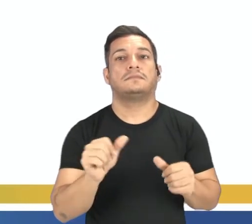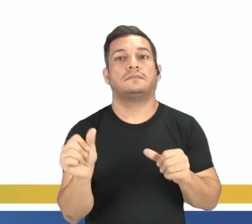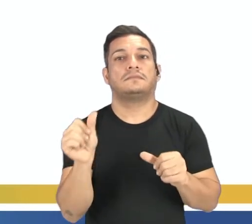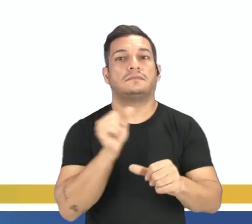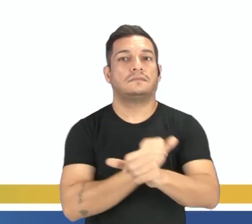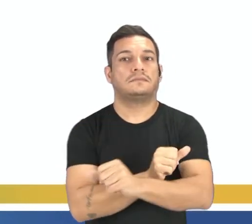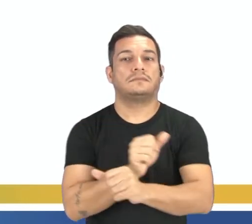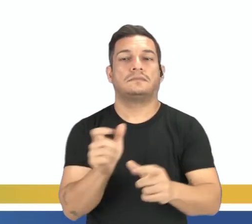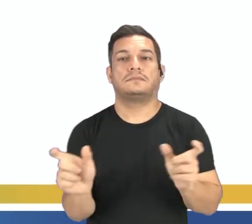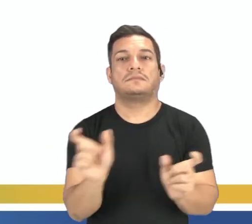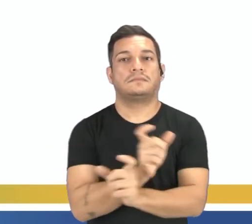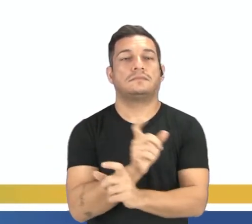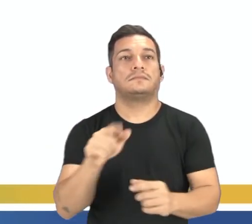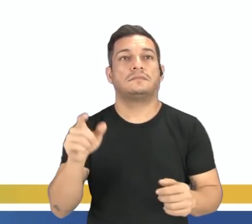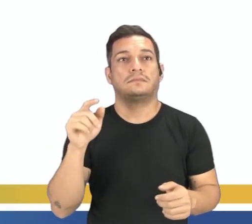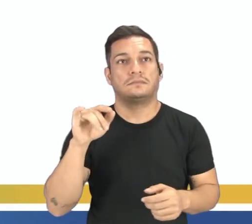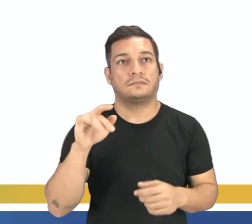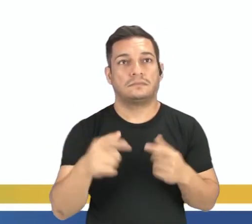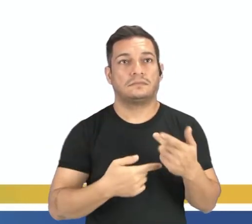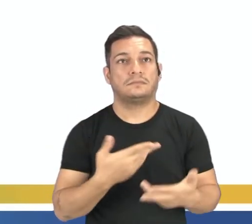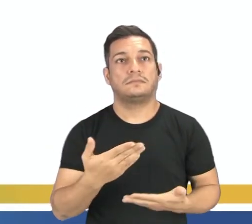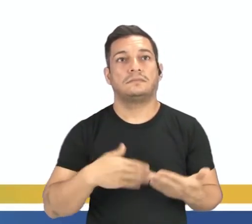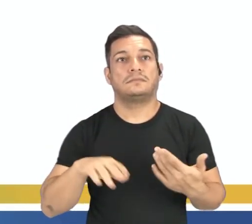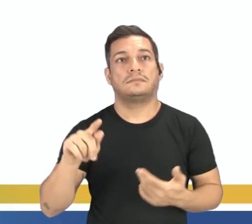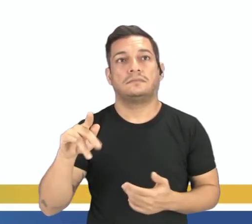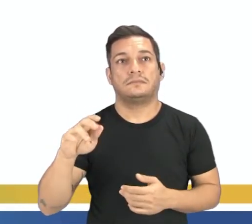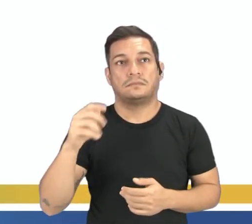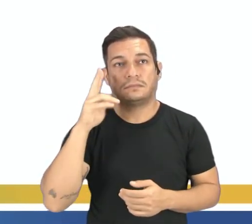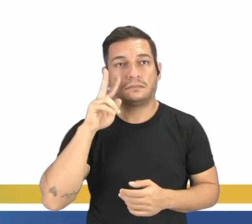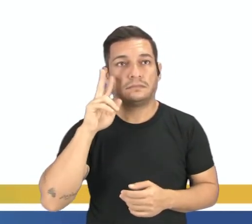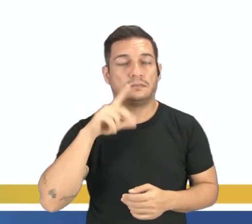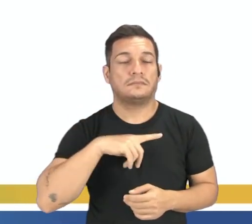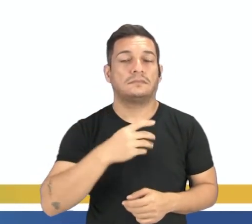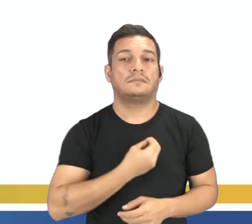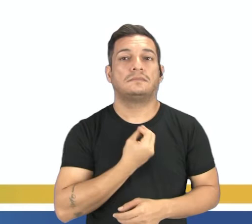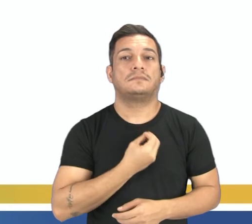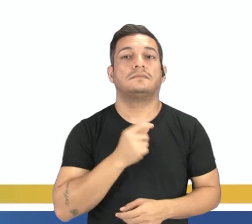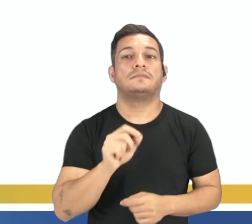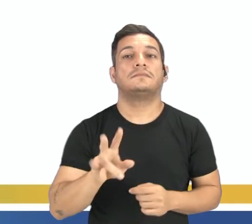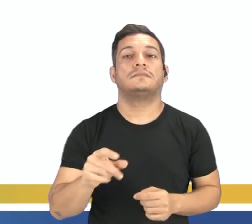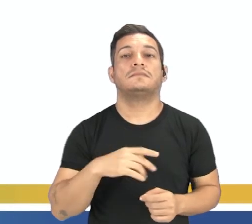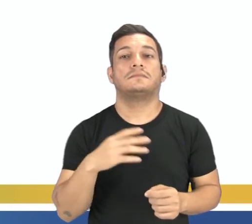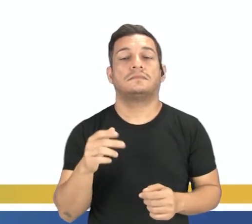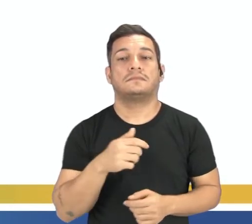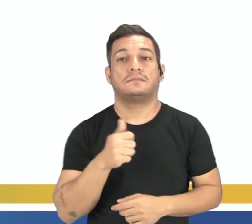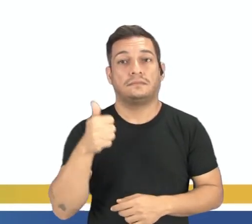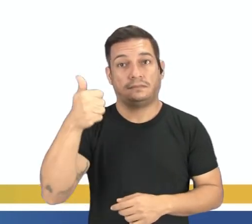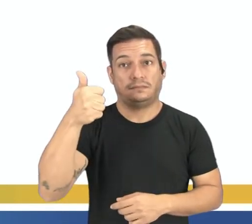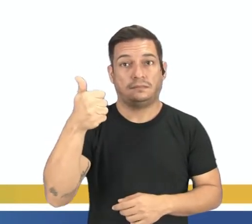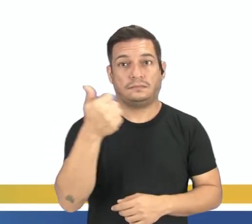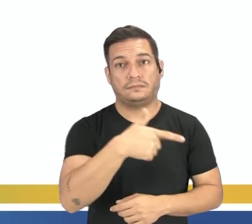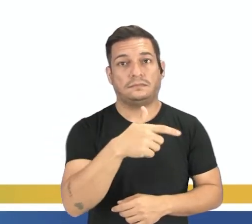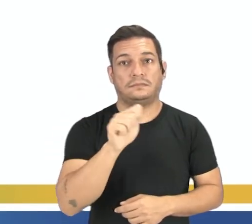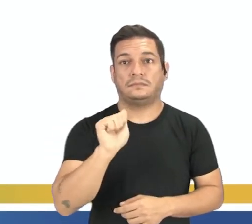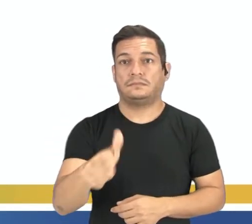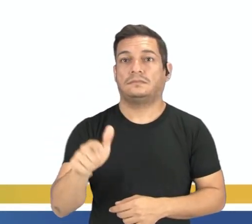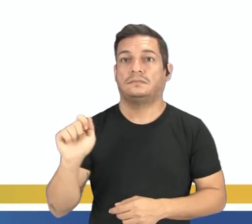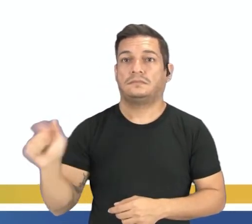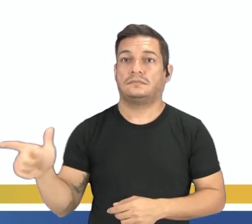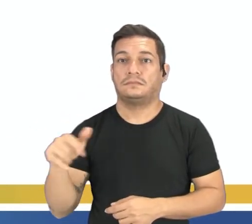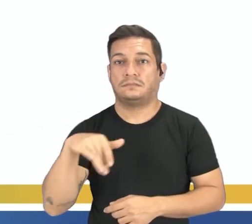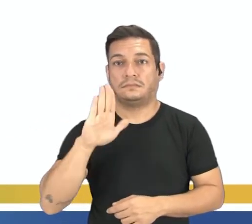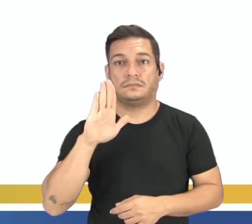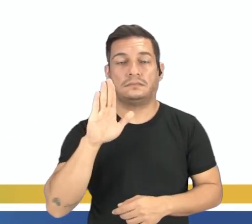é pleiótropo? É a interação gênica. A pleiotropia, lembra, eu tenho uma presença que vai se sobrepor e não vai